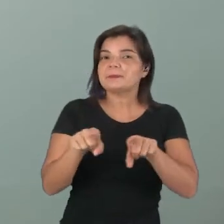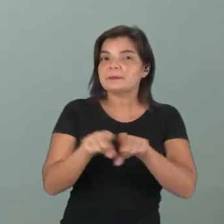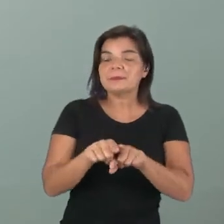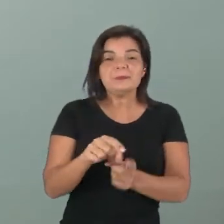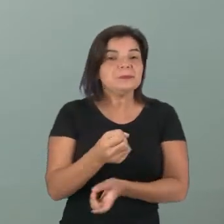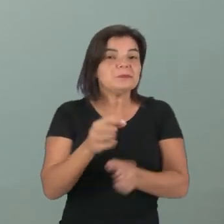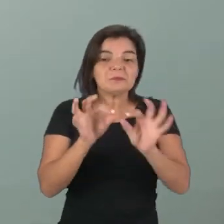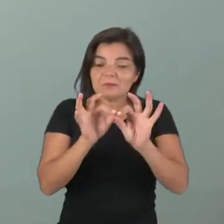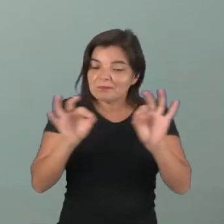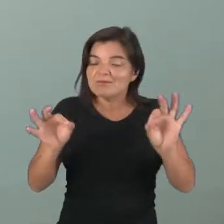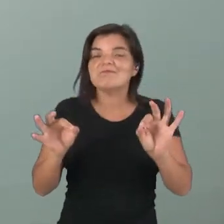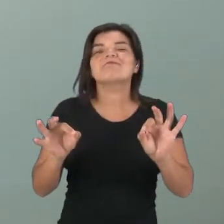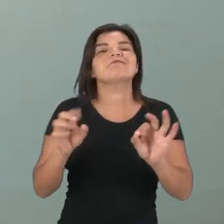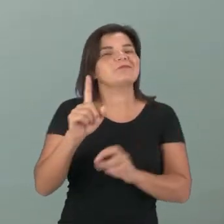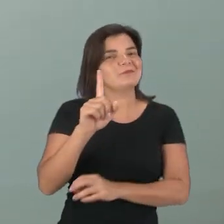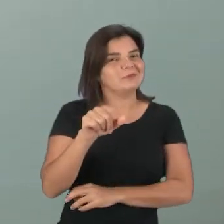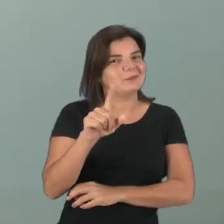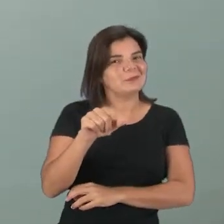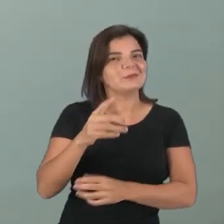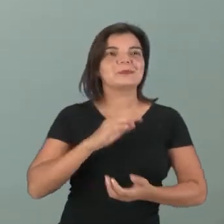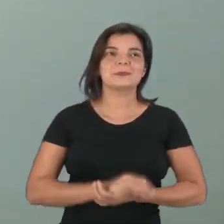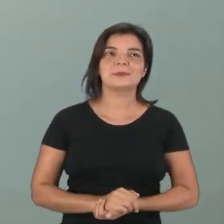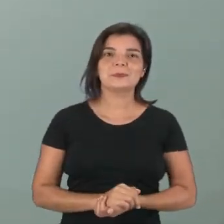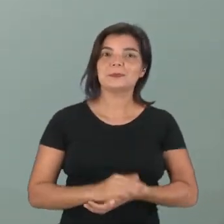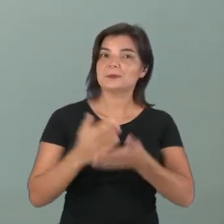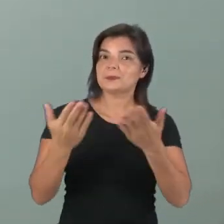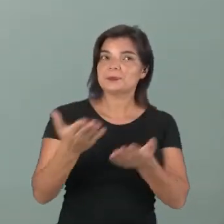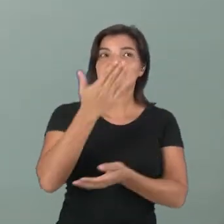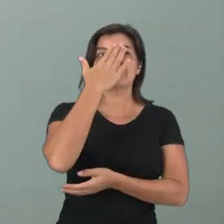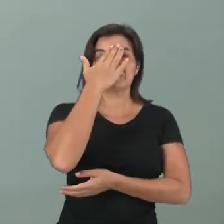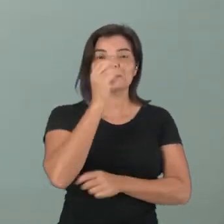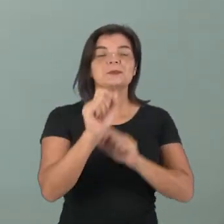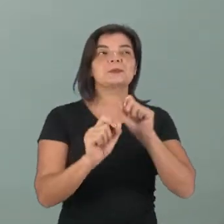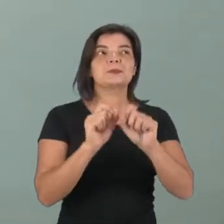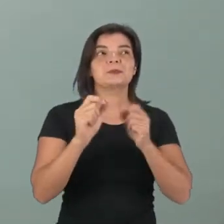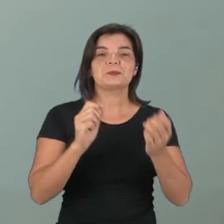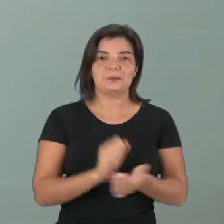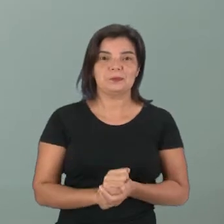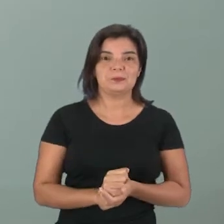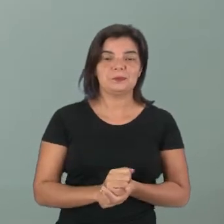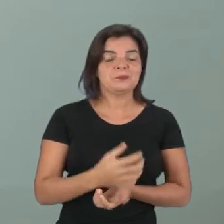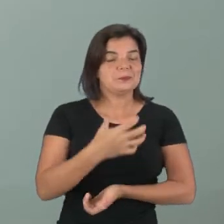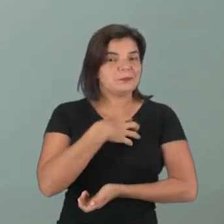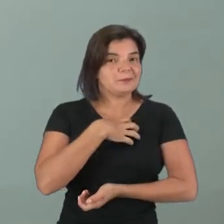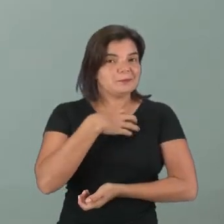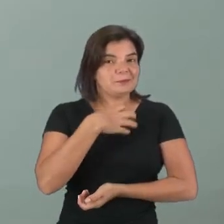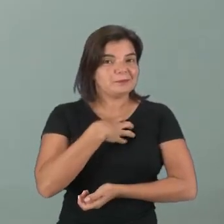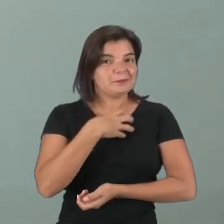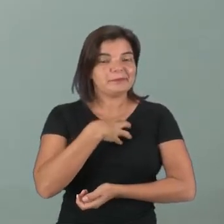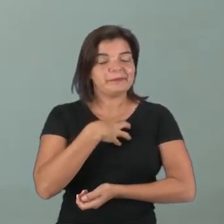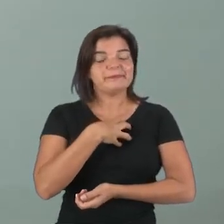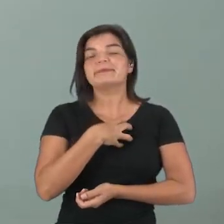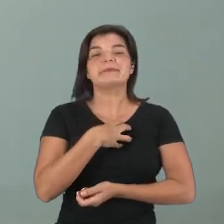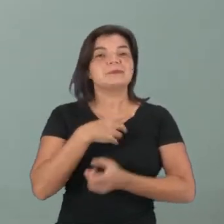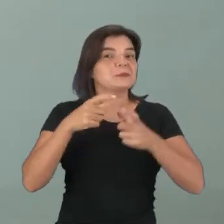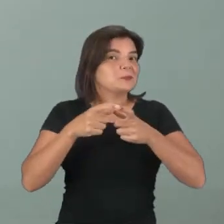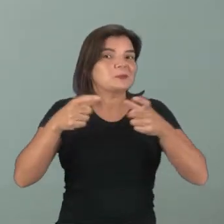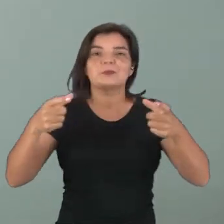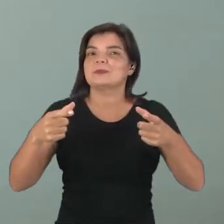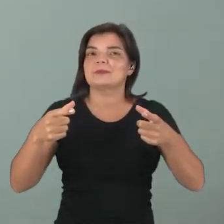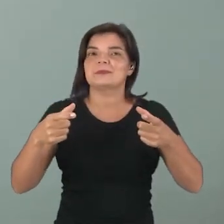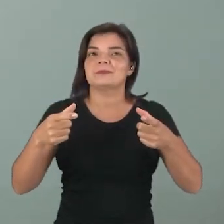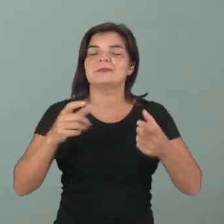podemos medir, isso mesmo. Então, sabemos que os sentimentos não são uma